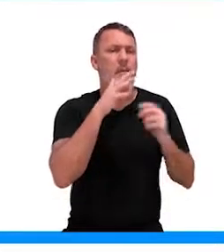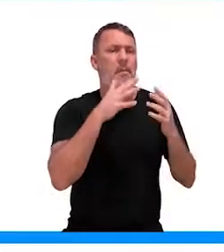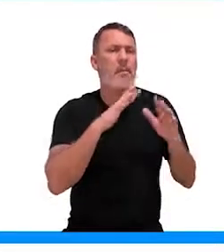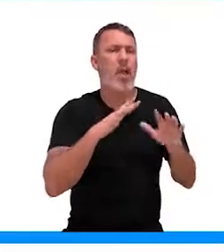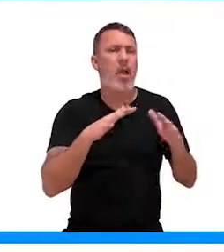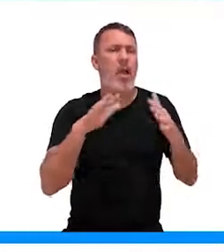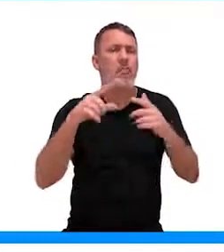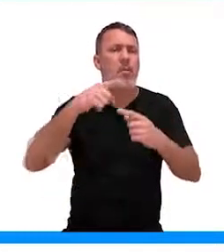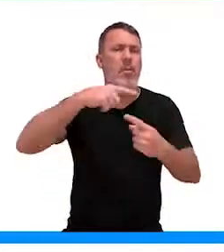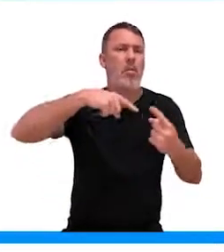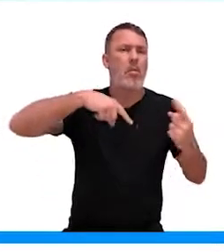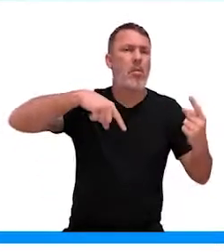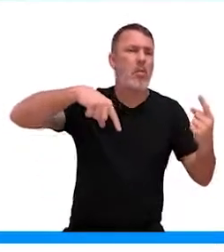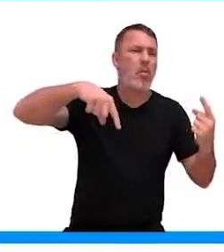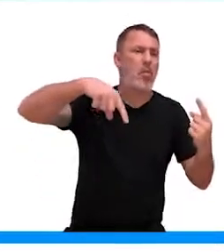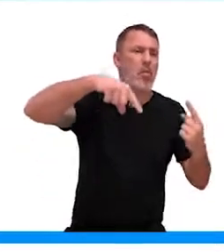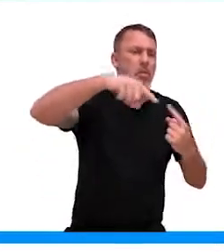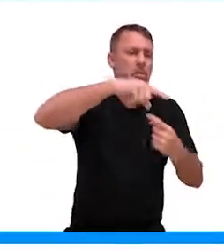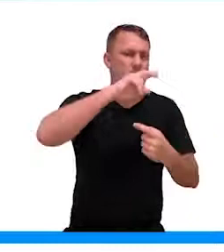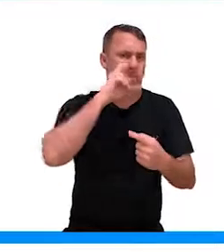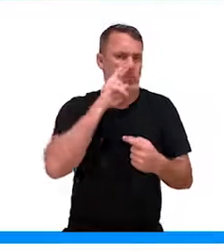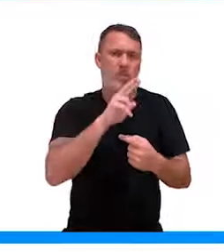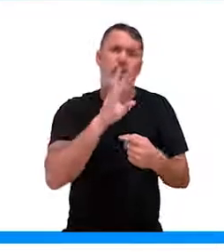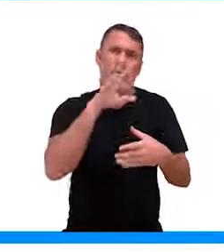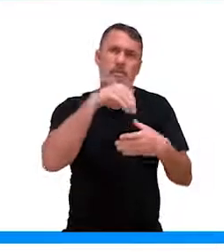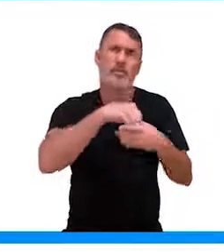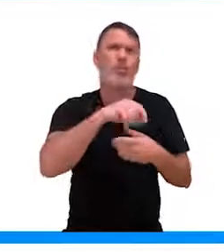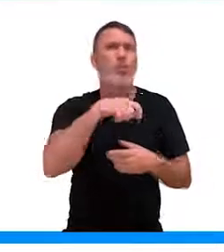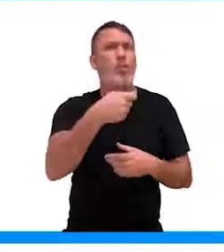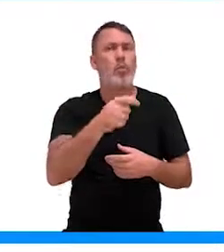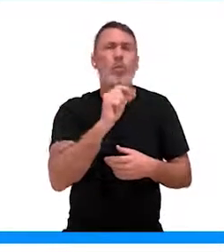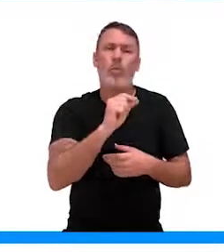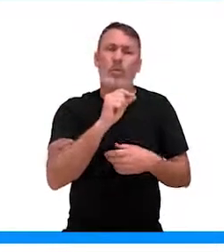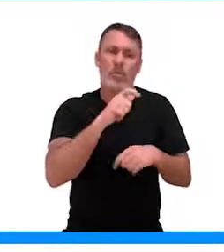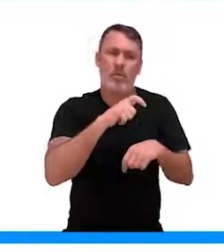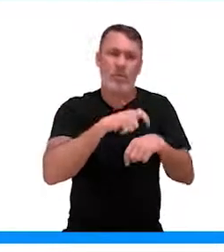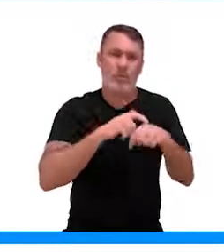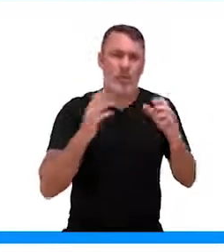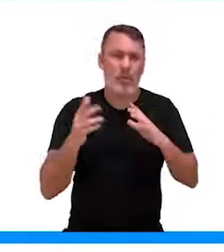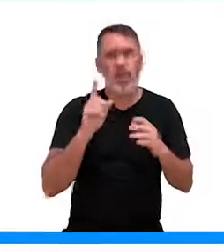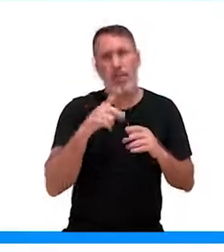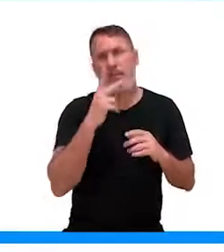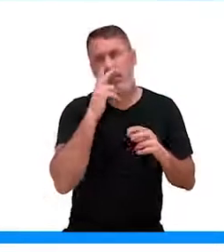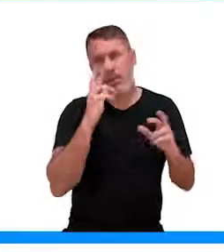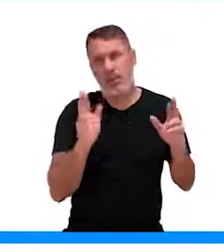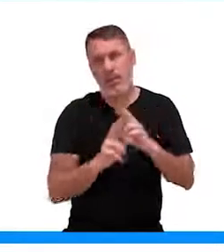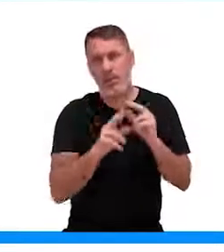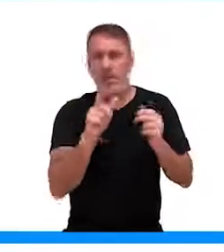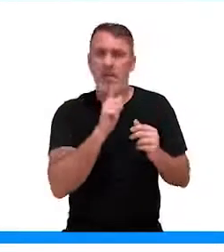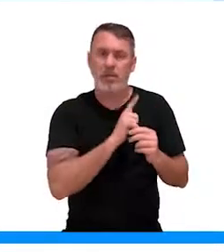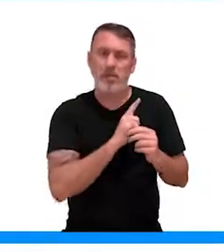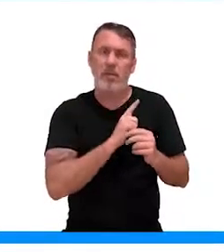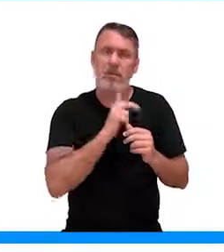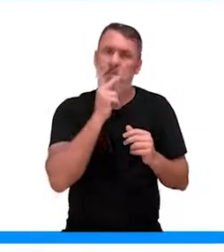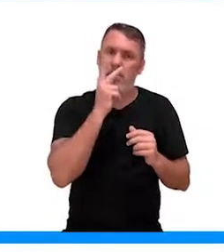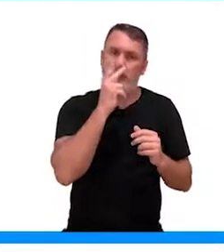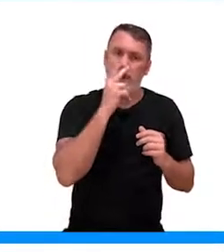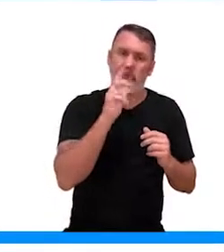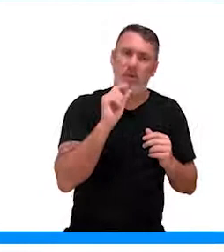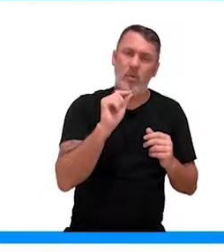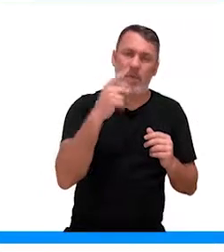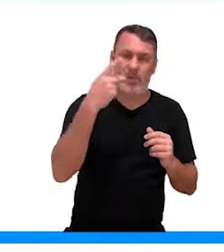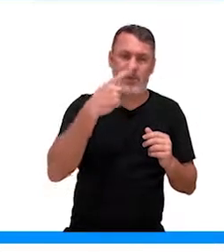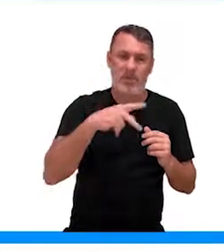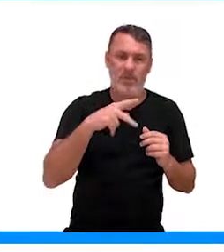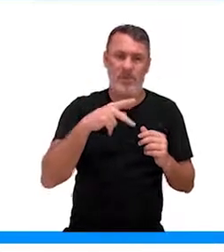meus amigos, claro que elas se encaixam aqui, nesse momento, por ter relação, obviamente, com essa dinâmica, né, hídrica do